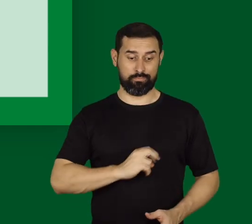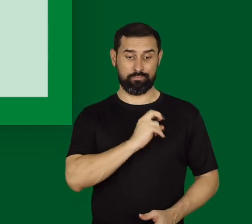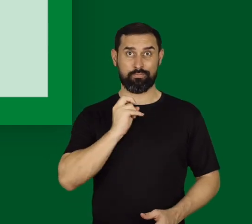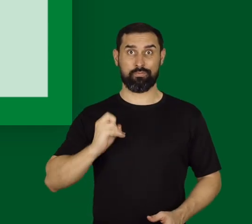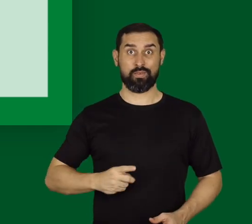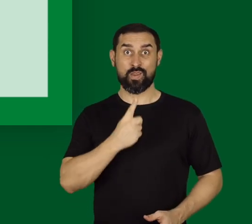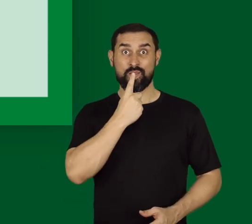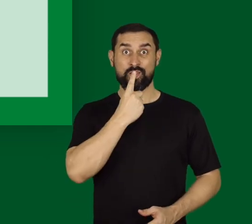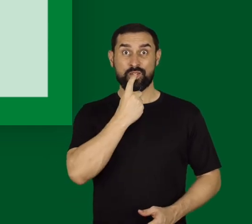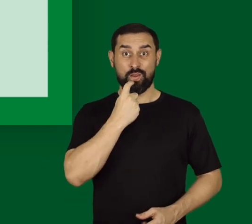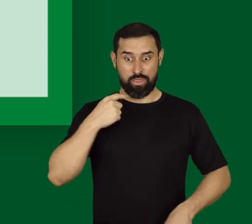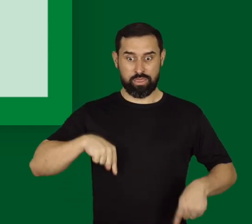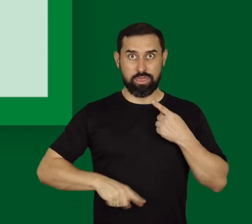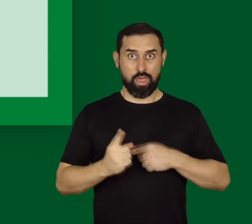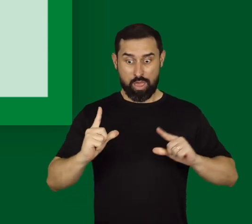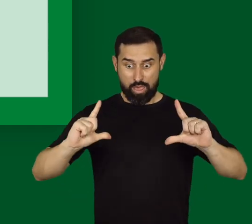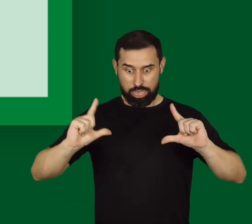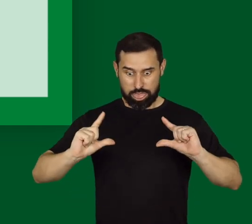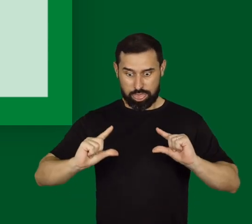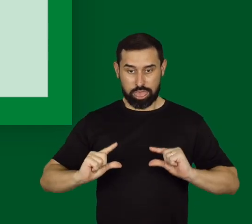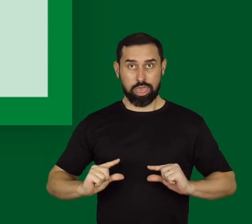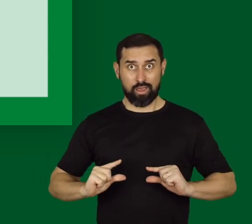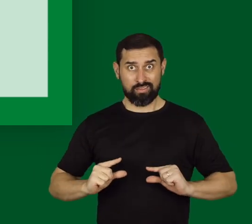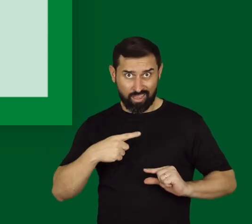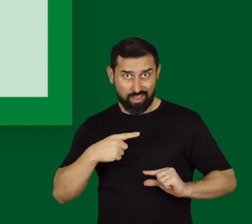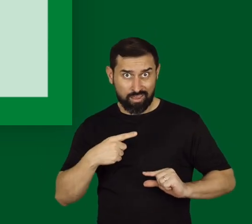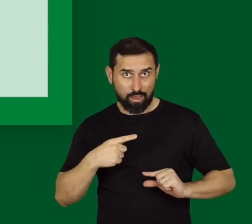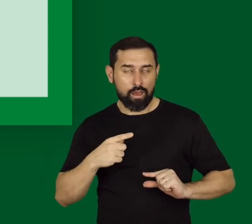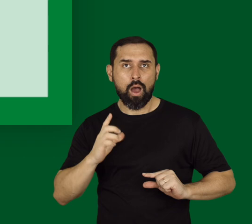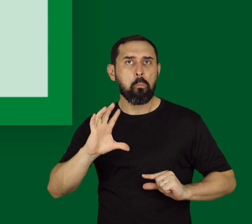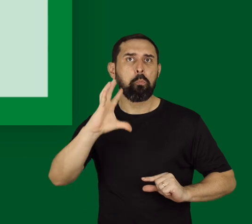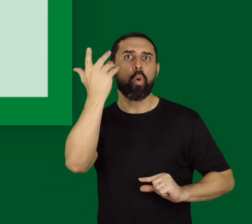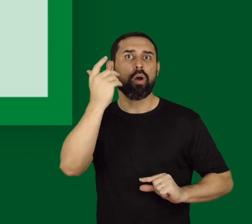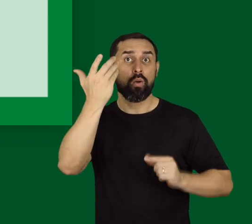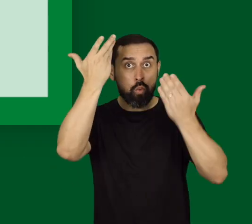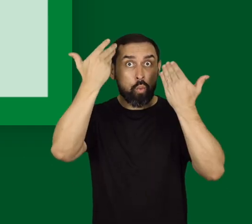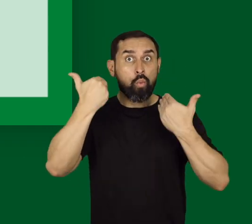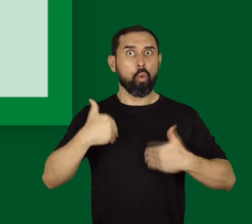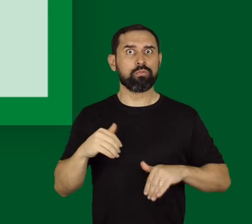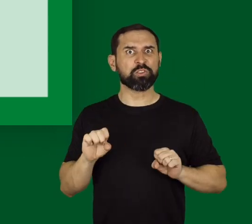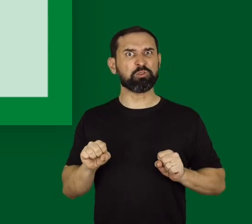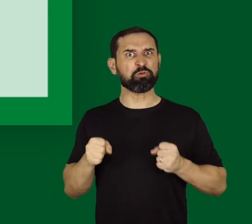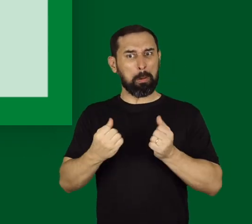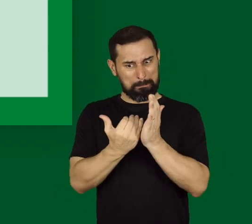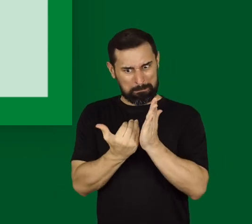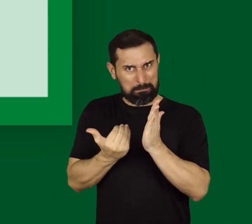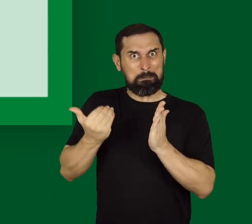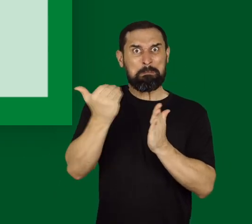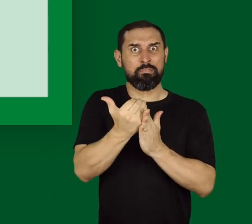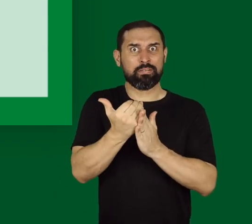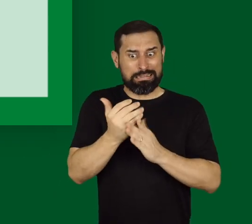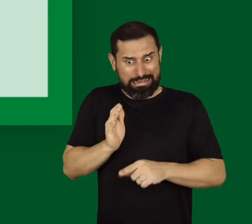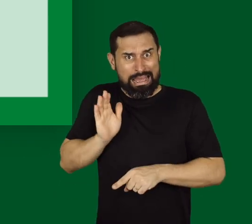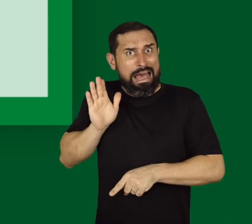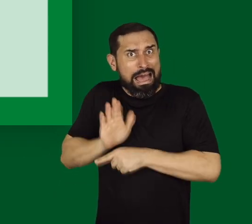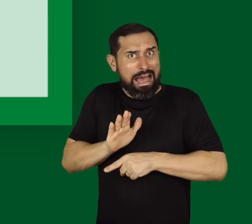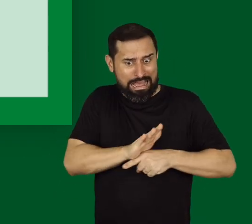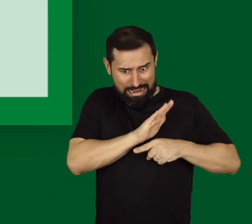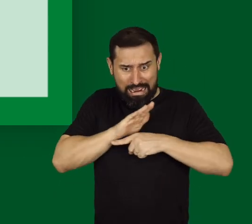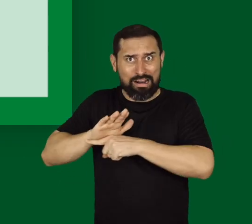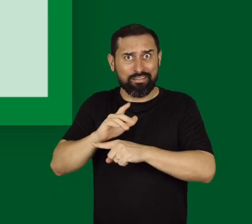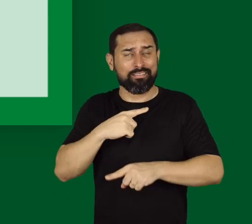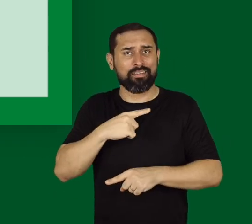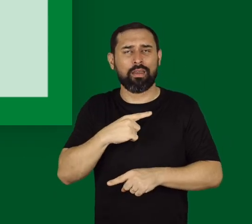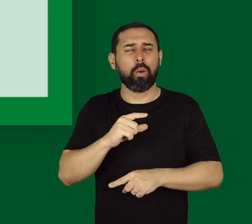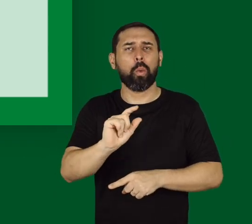Então, na situação do choque hipovolêmico, vários sistemas orgânicos entram em ação